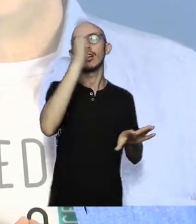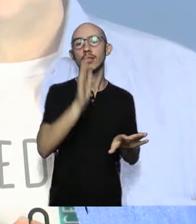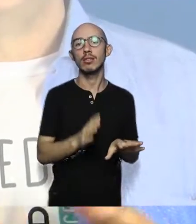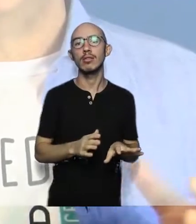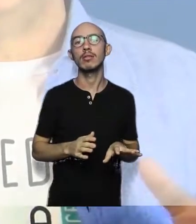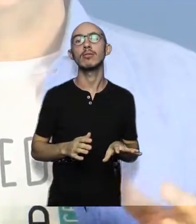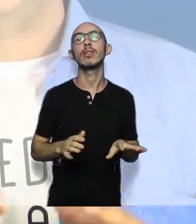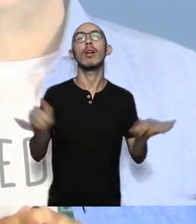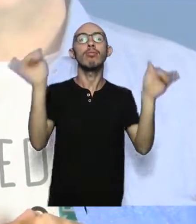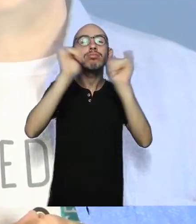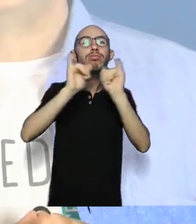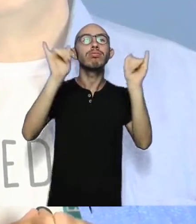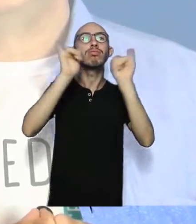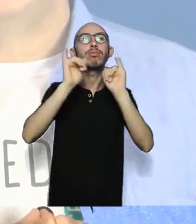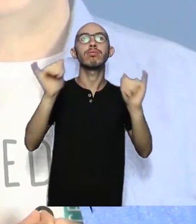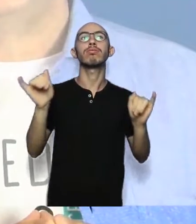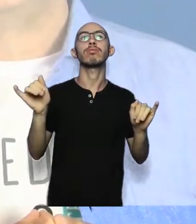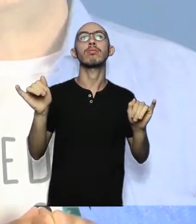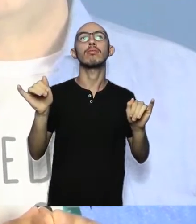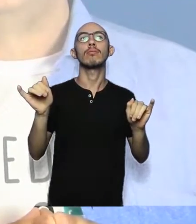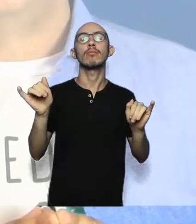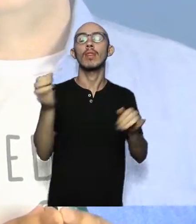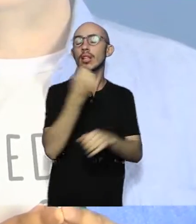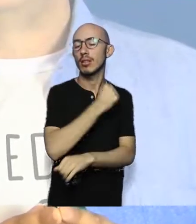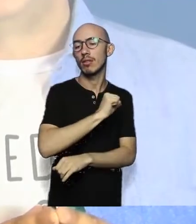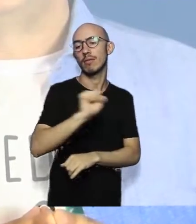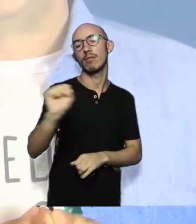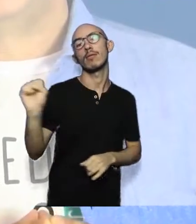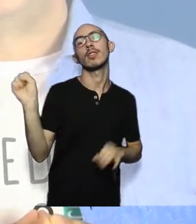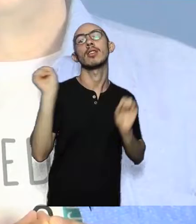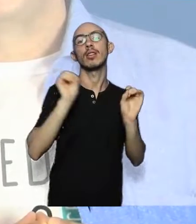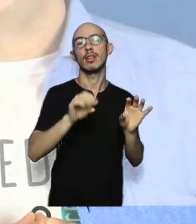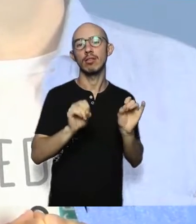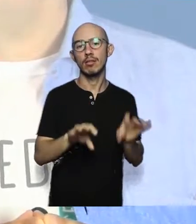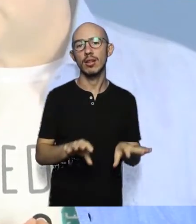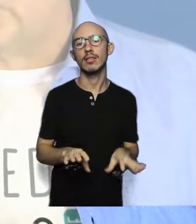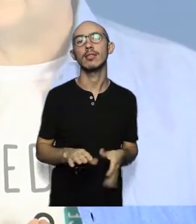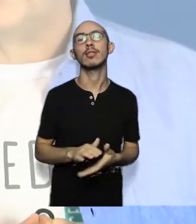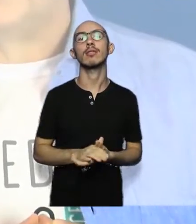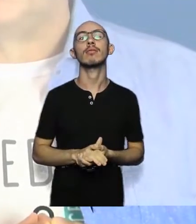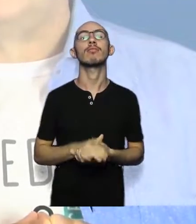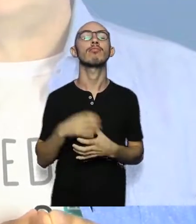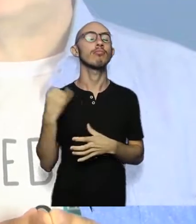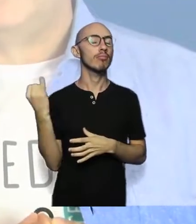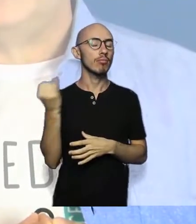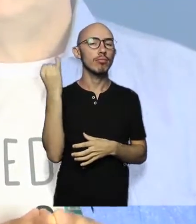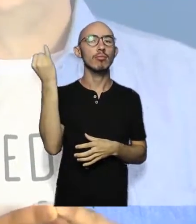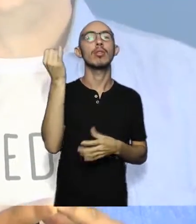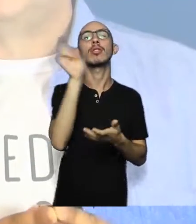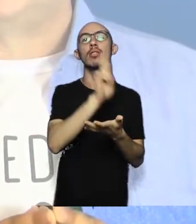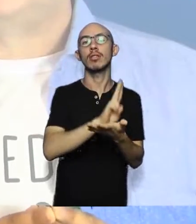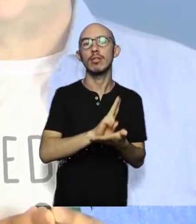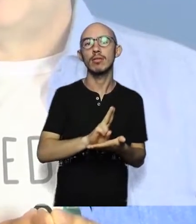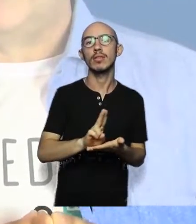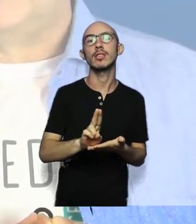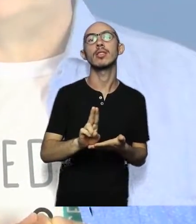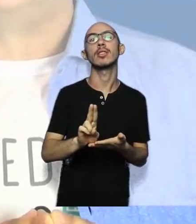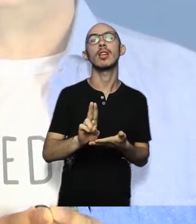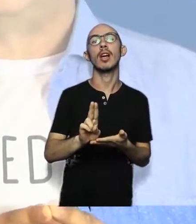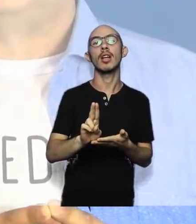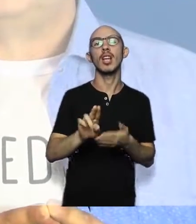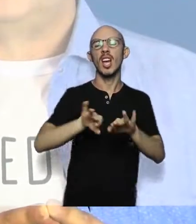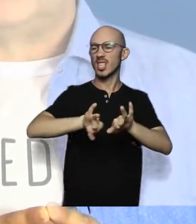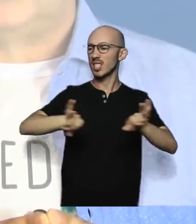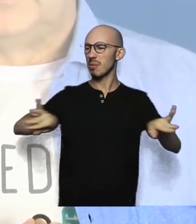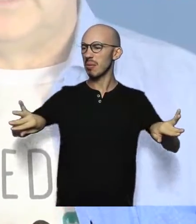manifestem contra essas medidas que estão sendo anunciadas aí pelo governo federal. Isso é muito importante. A universidade não está isolada, o